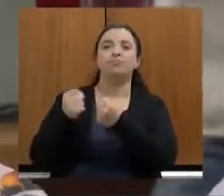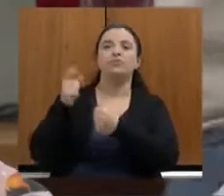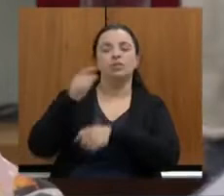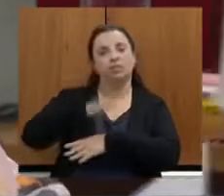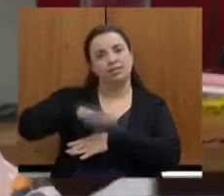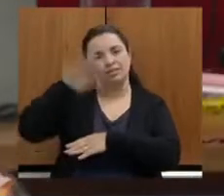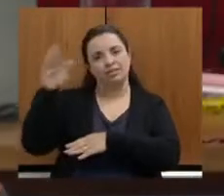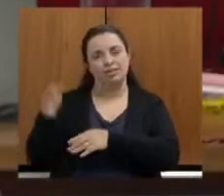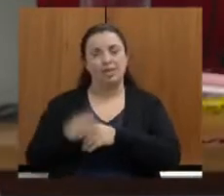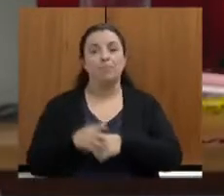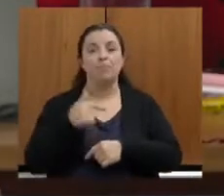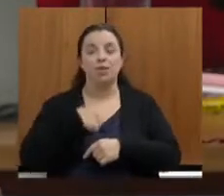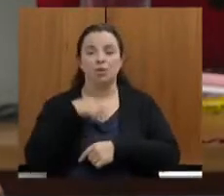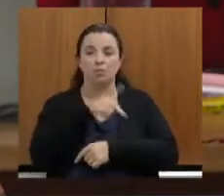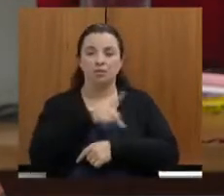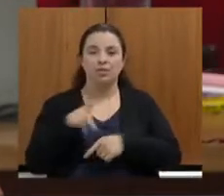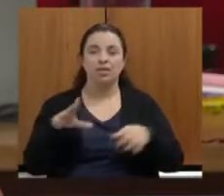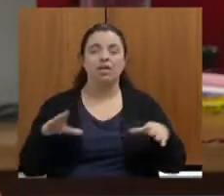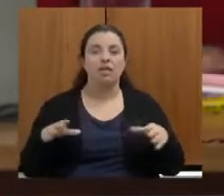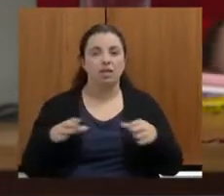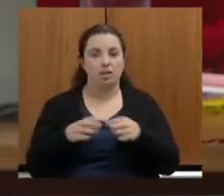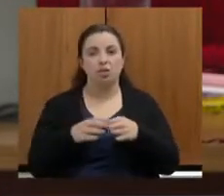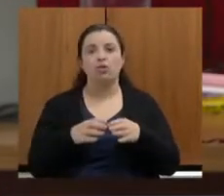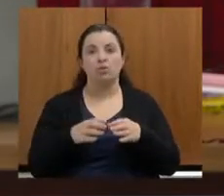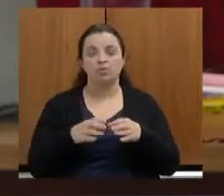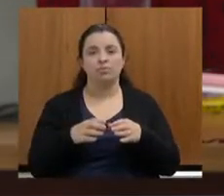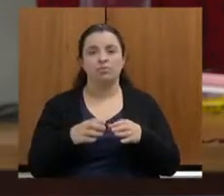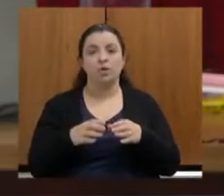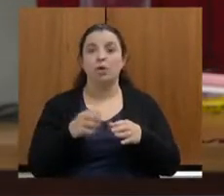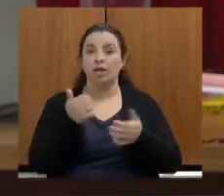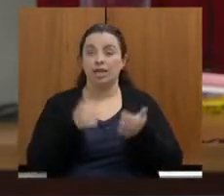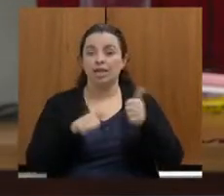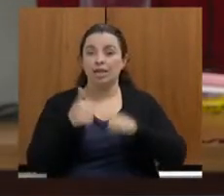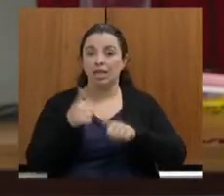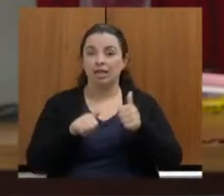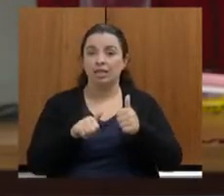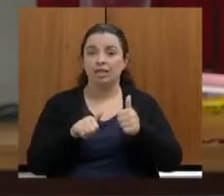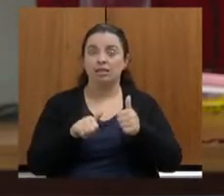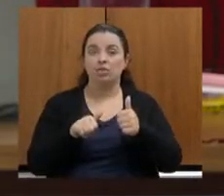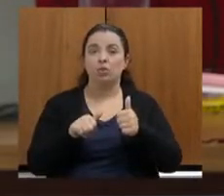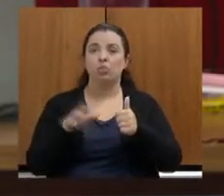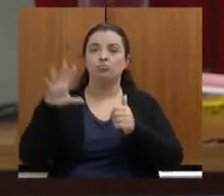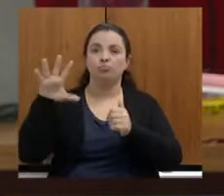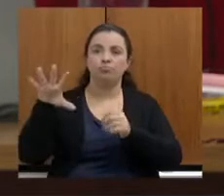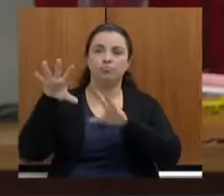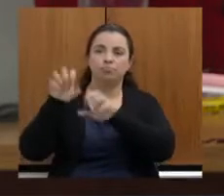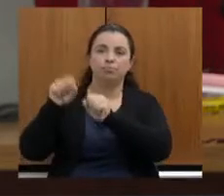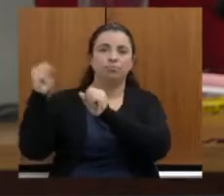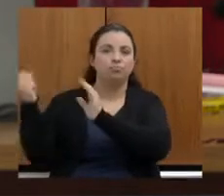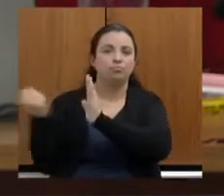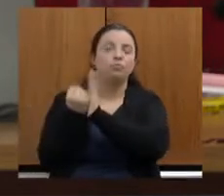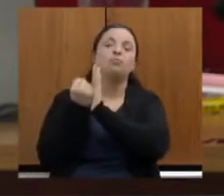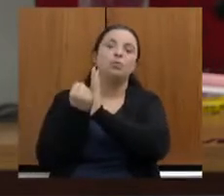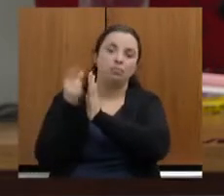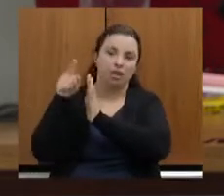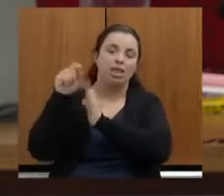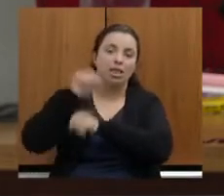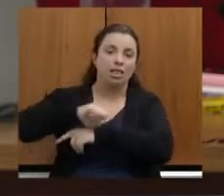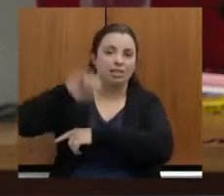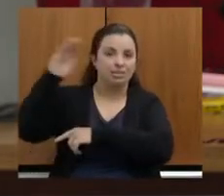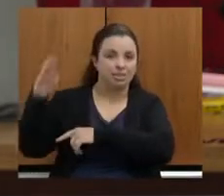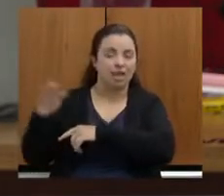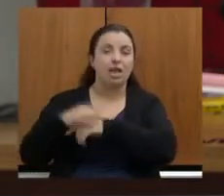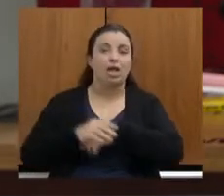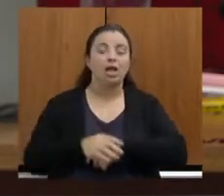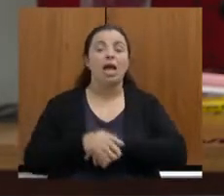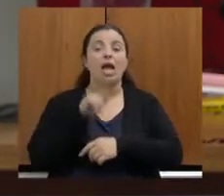eu estou presidente da Comissão que analisa o tombamento da Serra do Curral a deputada Beatriz Cerqueira apresentam